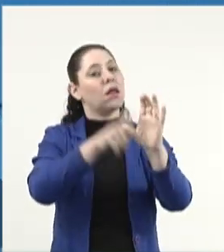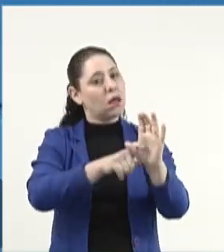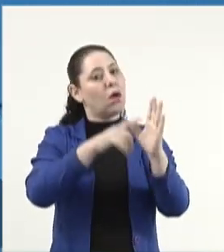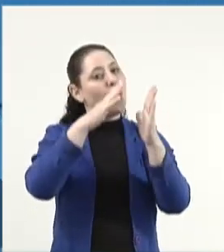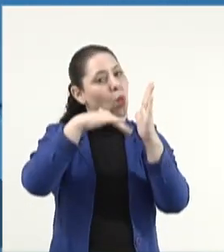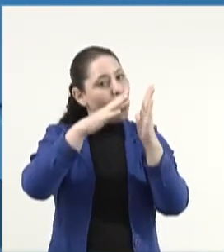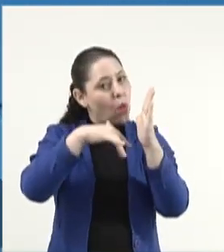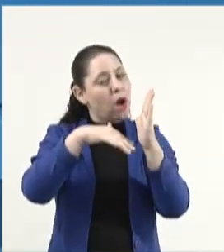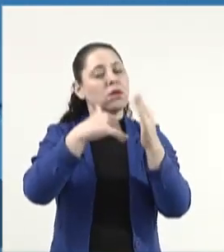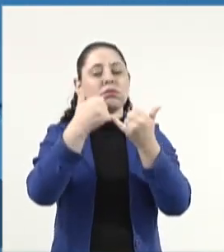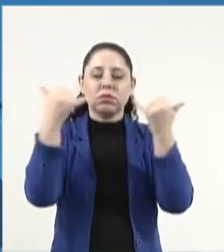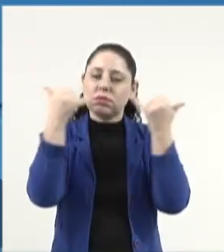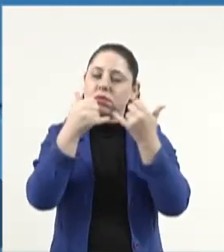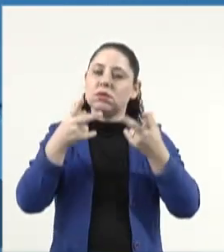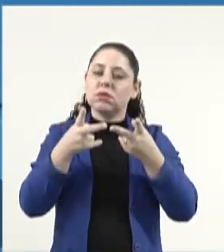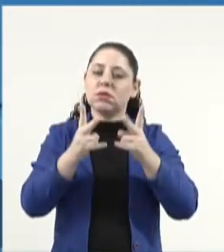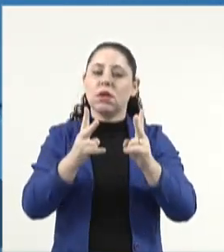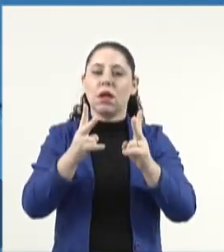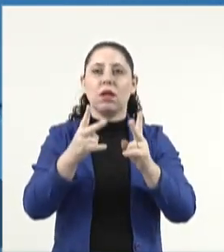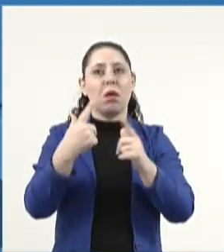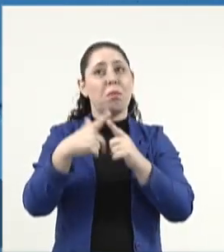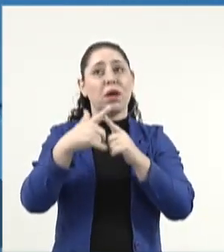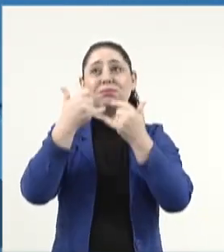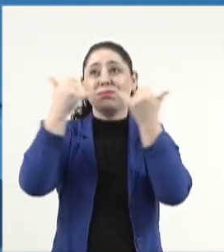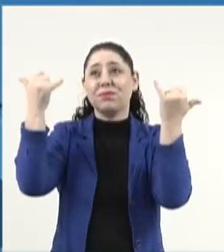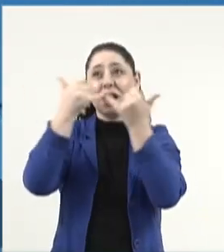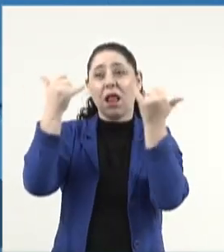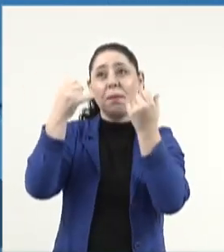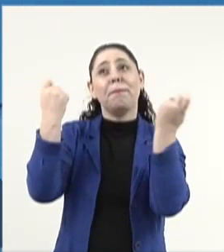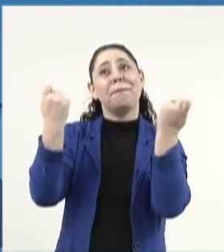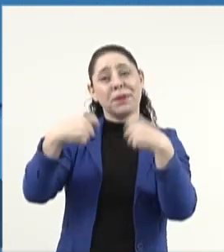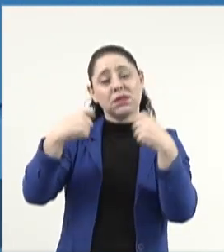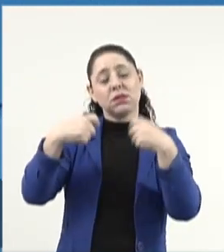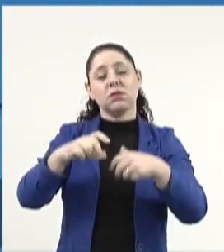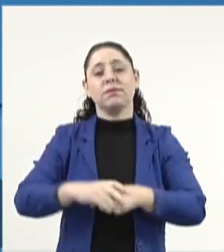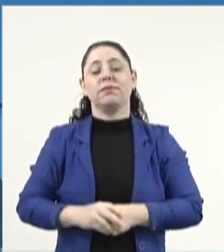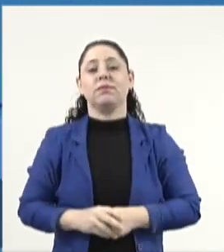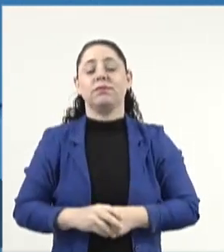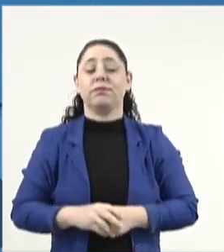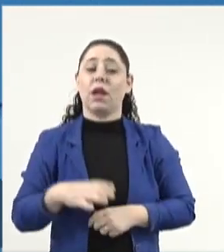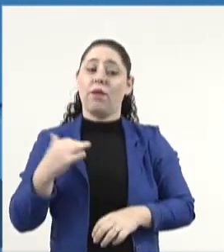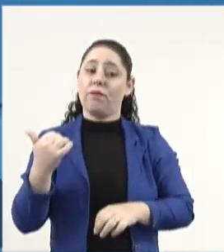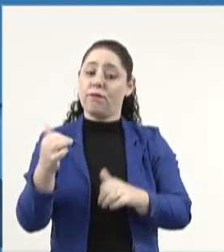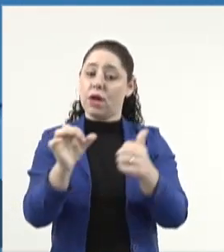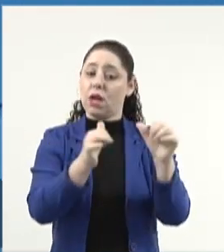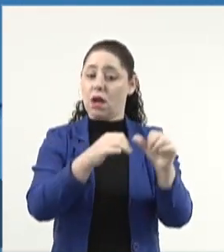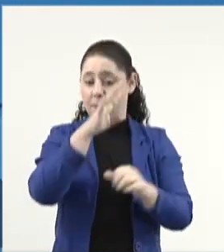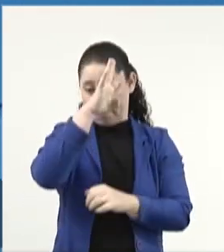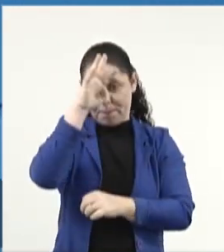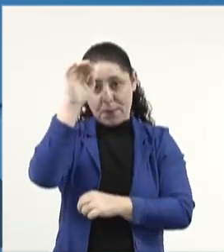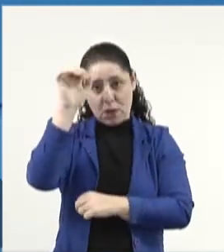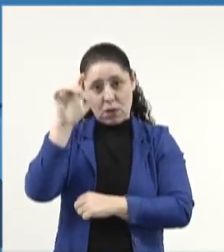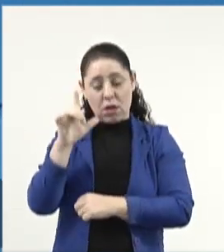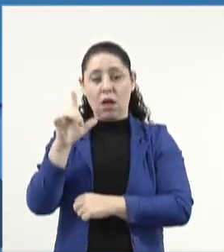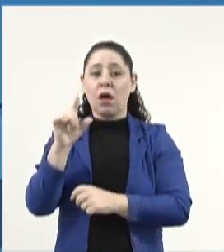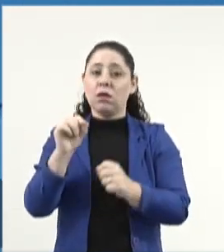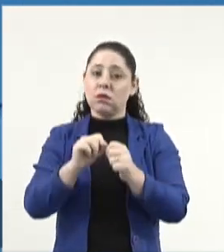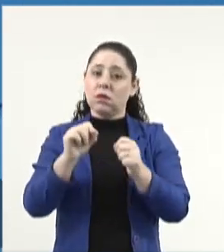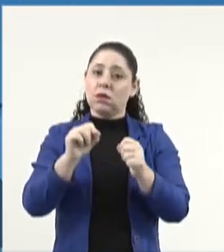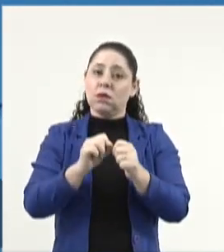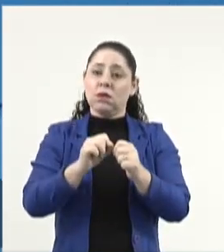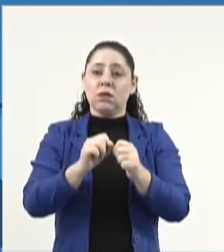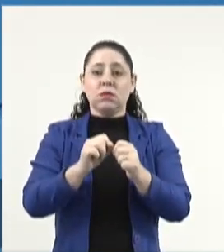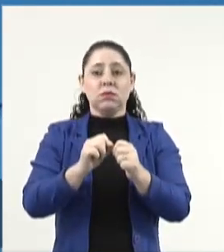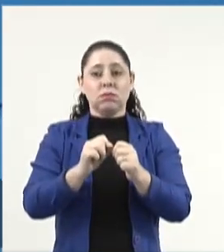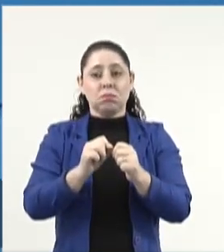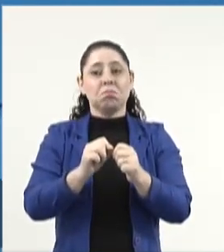energia compulsoriamente, que não fica sem energia, nós temos que avaliar, o Mato Grosso do Sul tem que reagir a essa